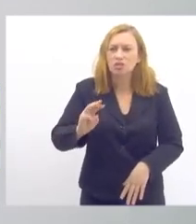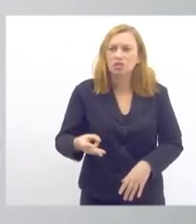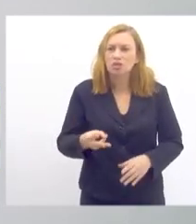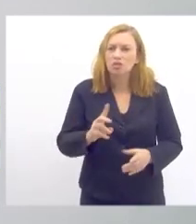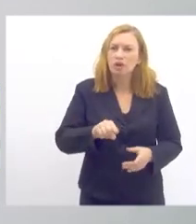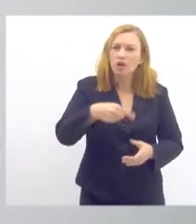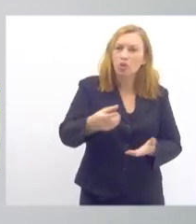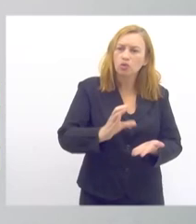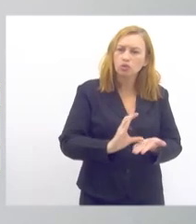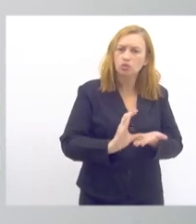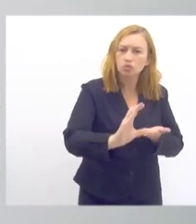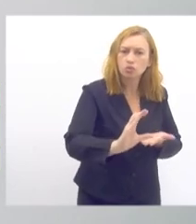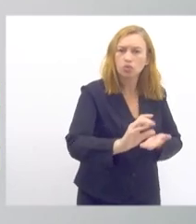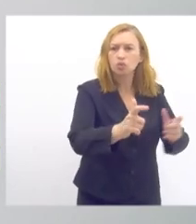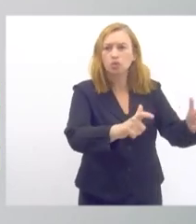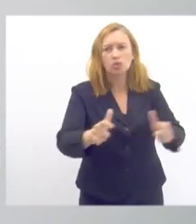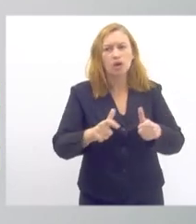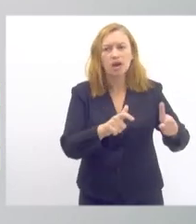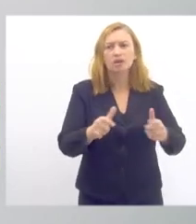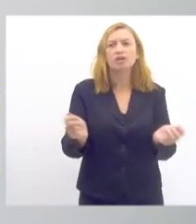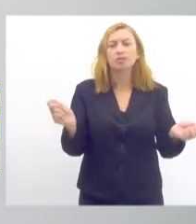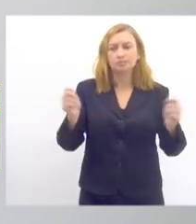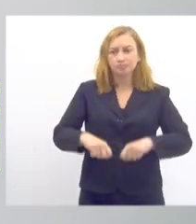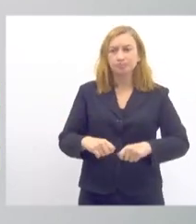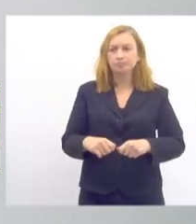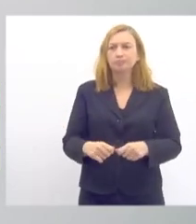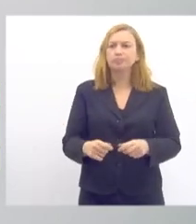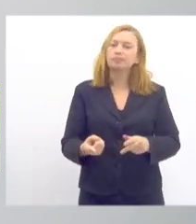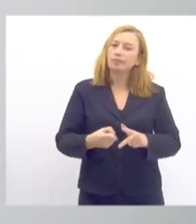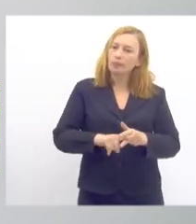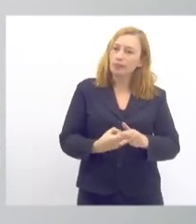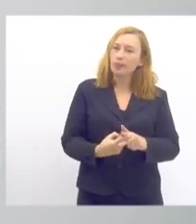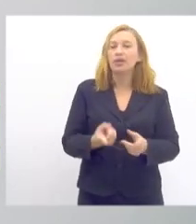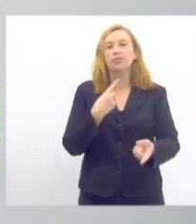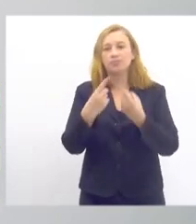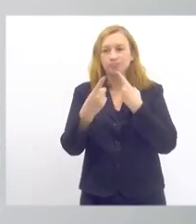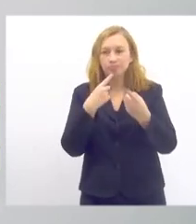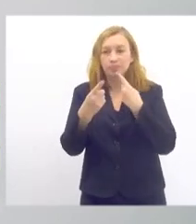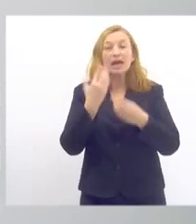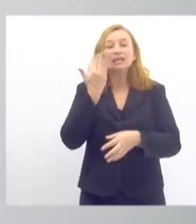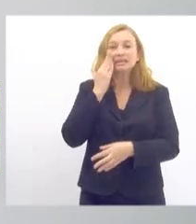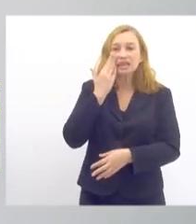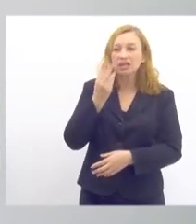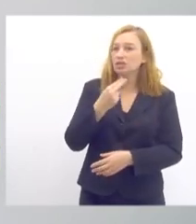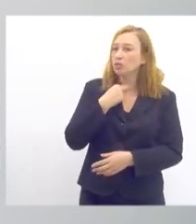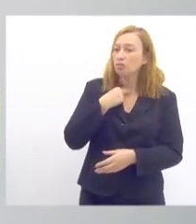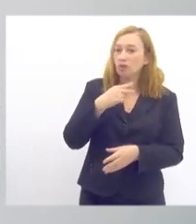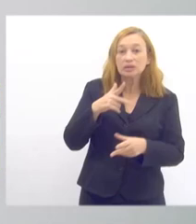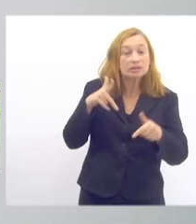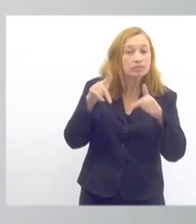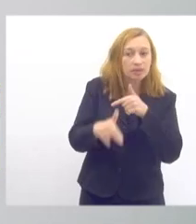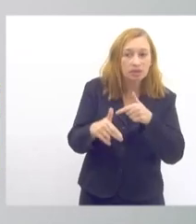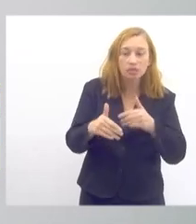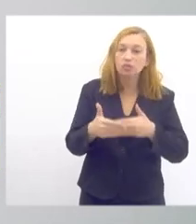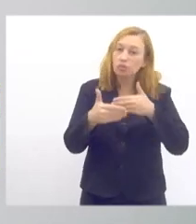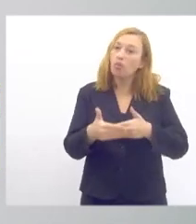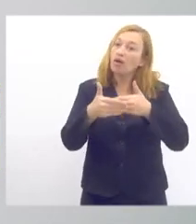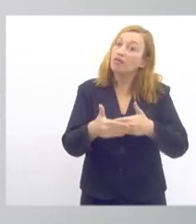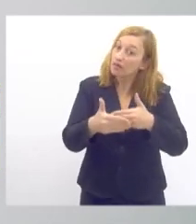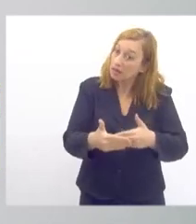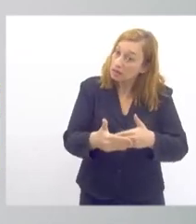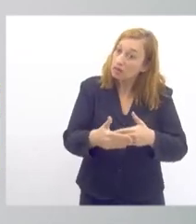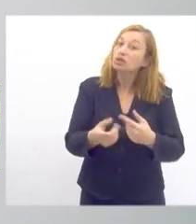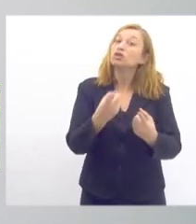outros órgãos. Então, não obstante a possibilidade de a gente refazer essa discussão, a gente só entende que ela não pode ser impedimento para o avanço